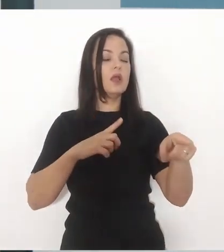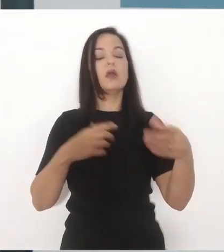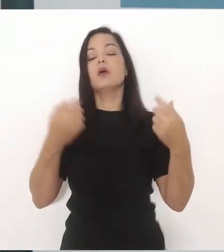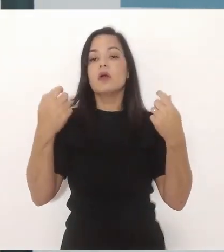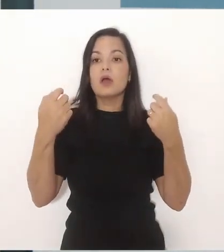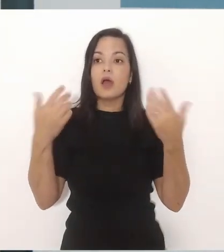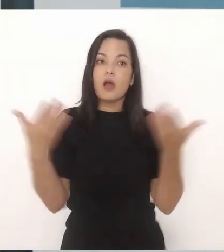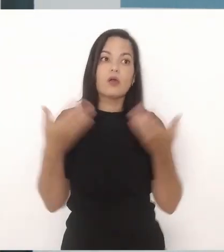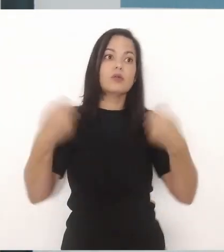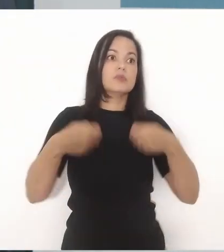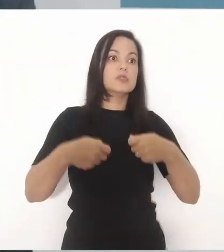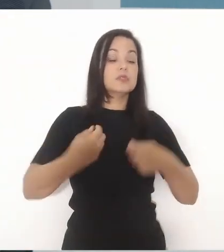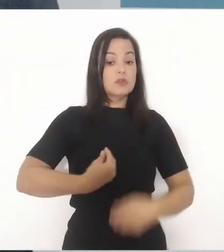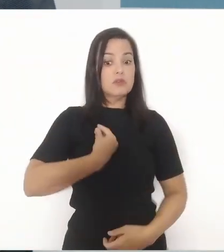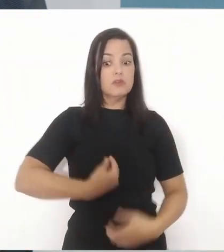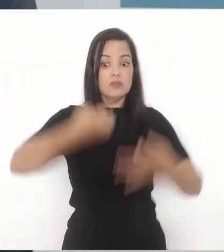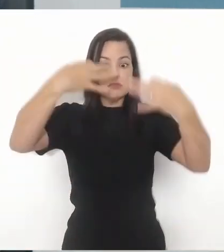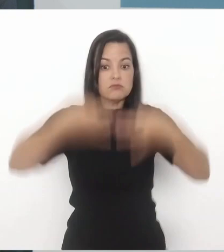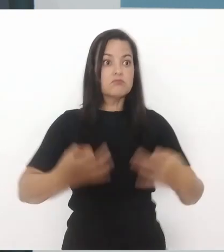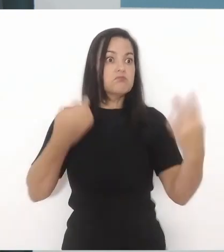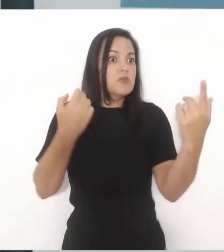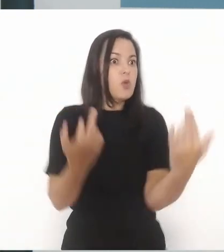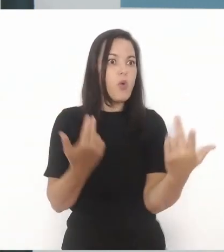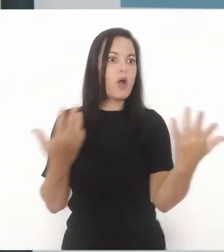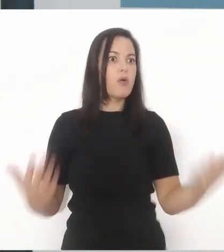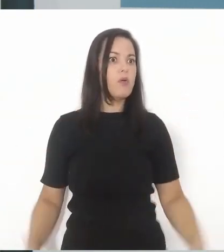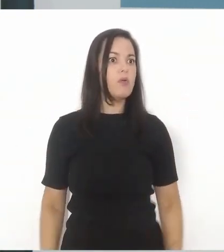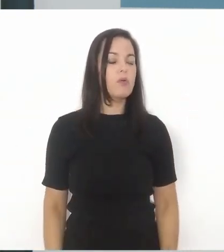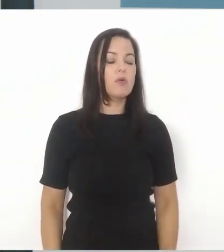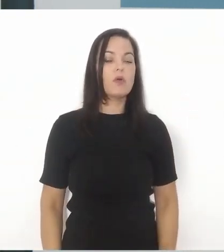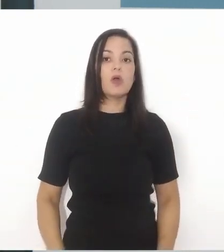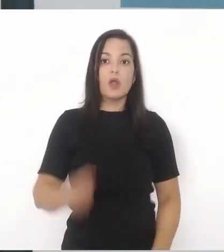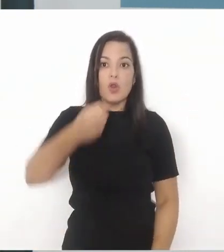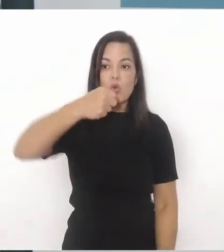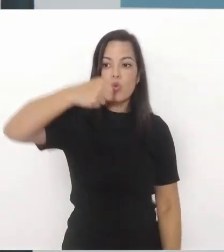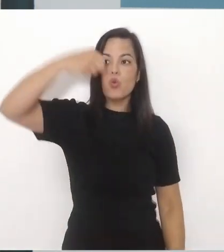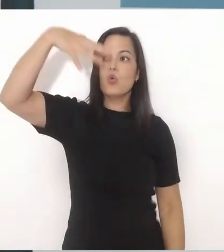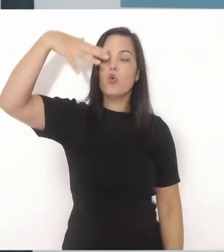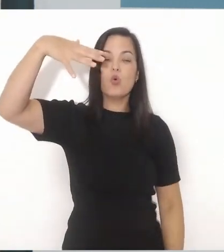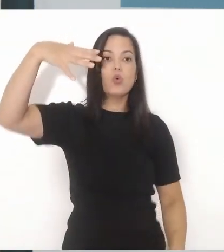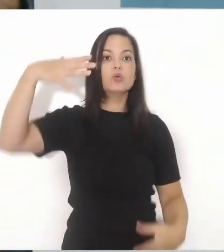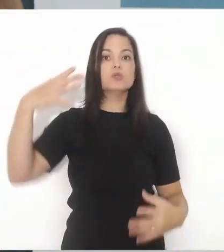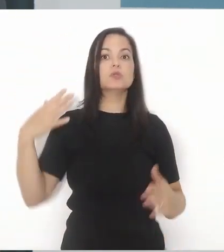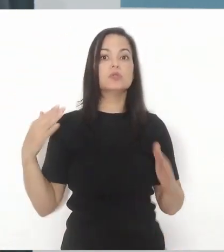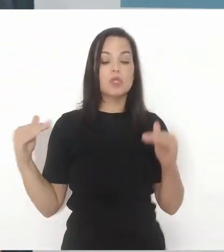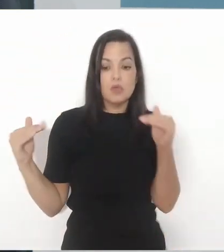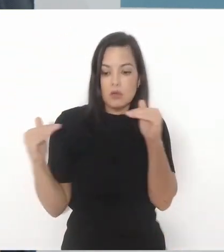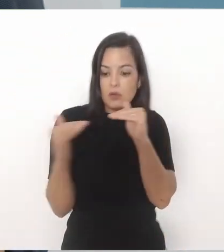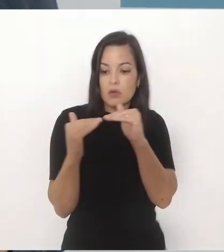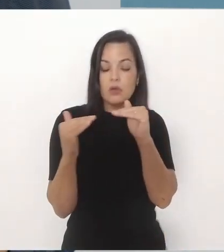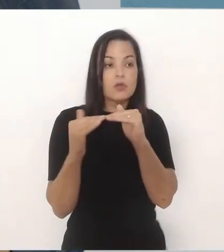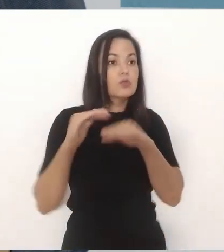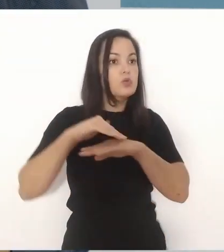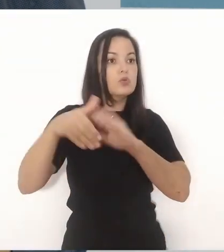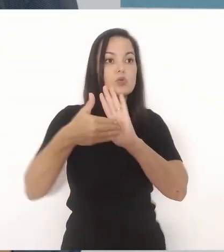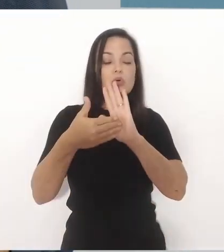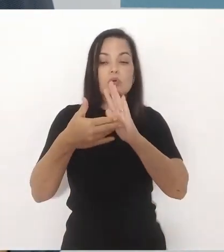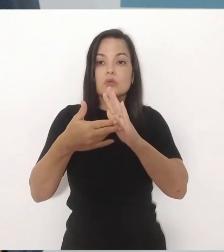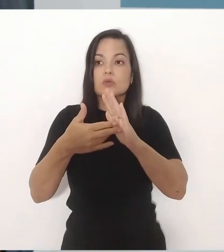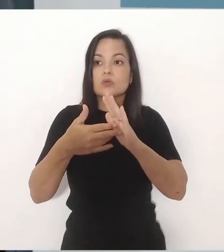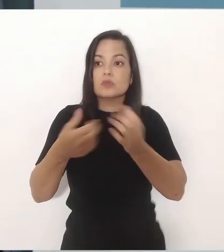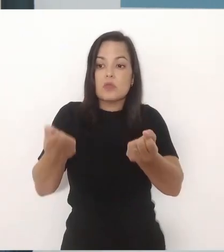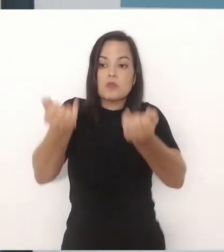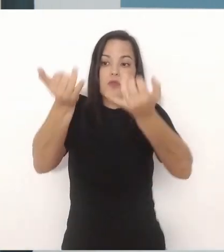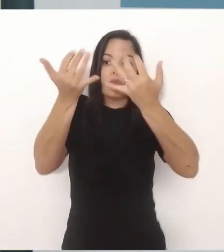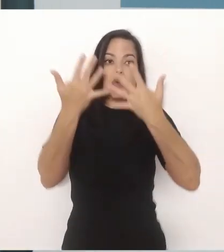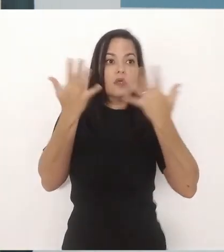da vocação. Vivam à luz e à altura de todas as bênçãos espirituais que